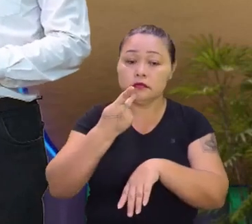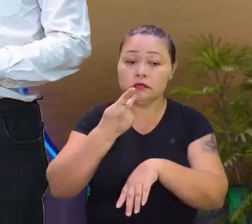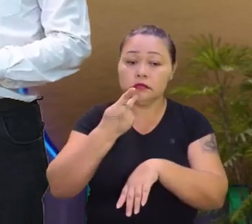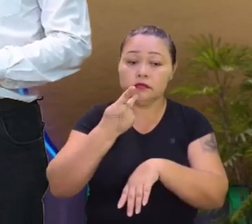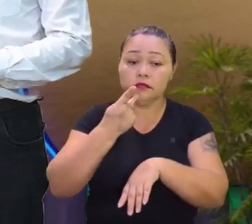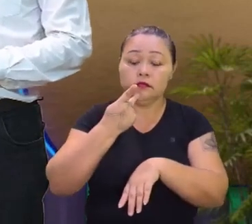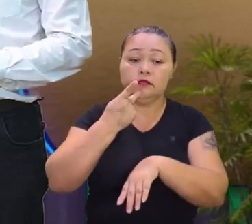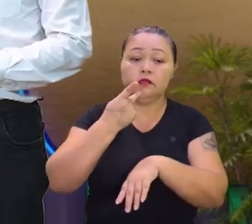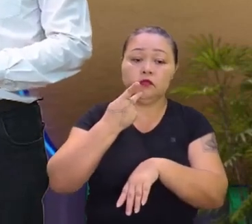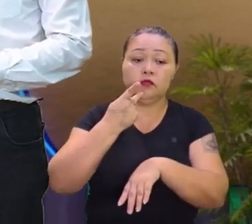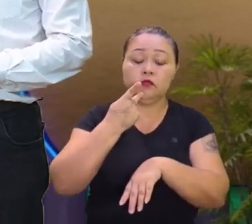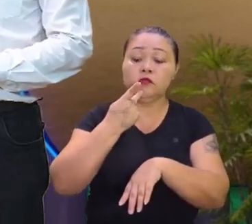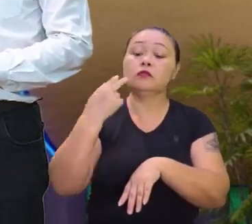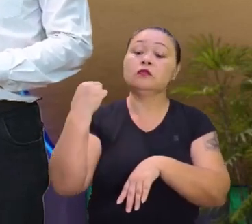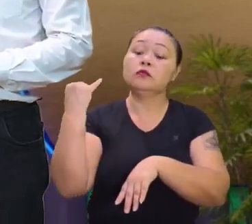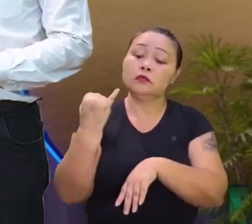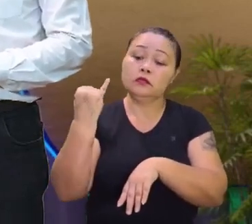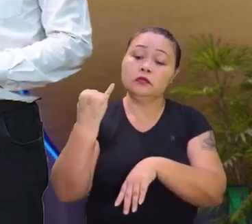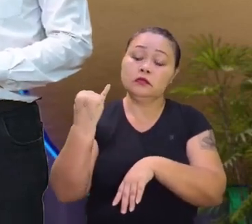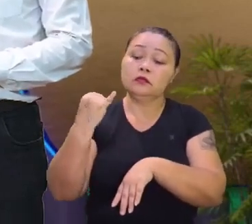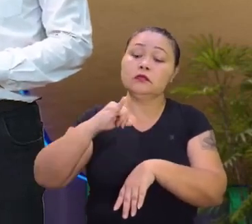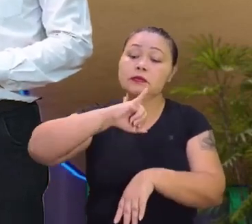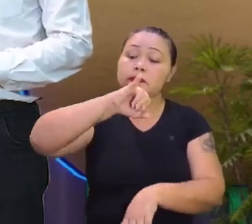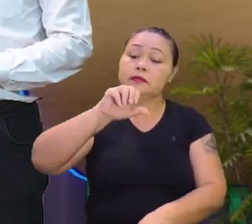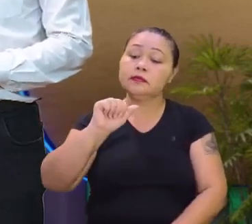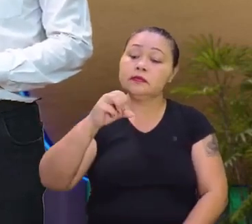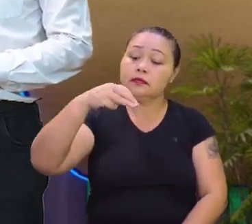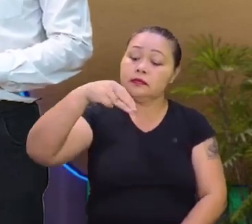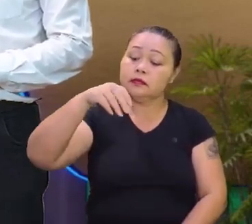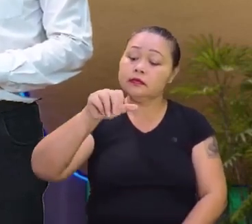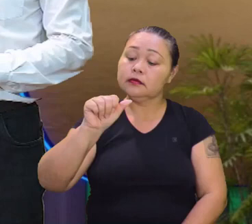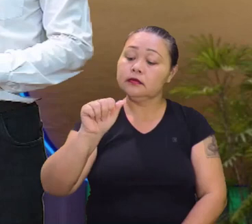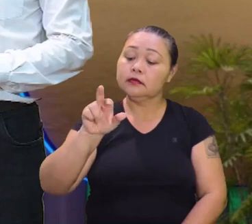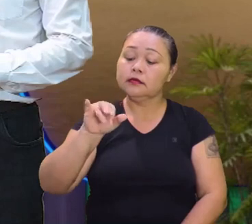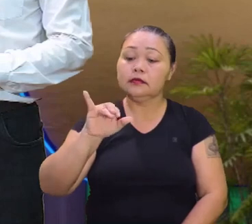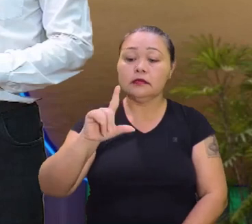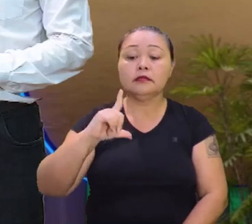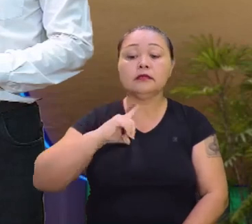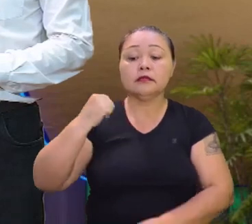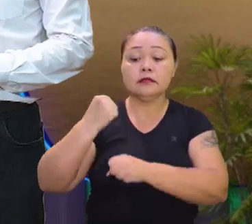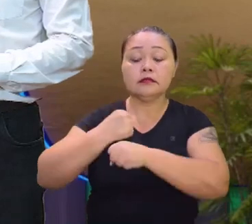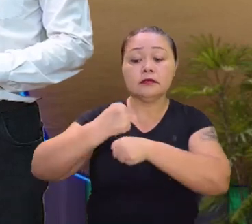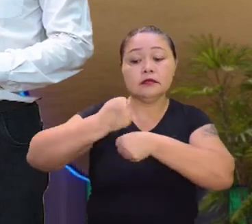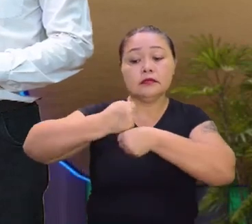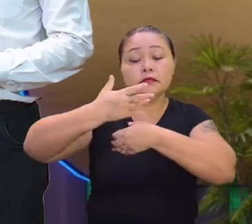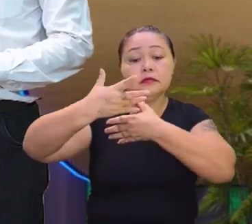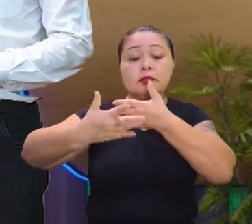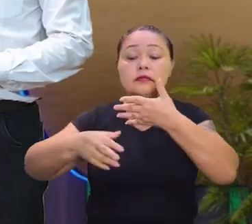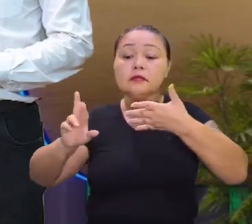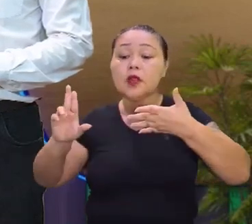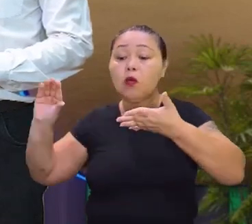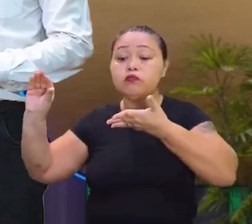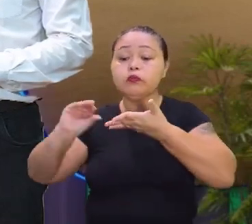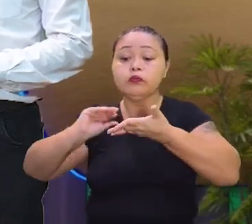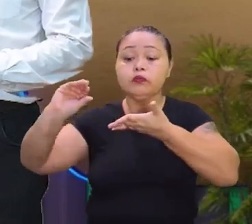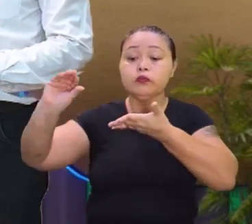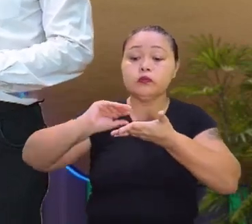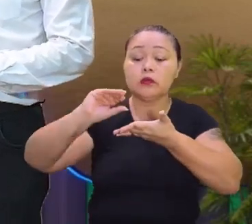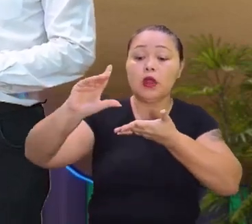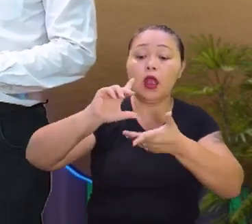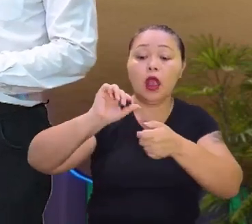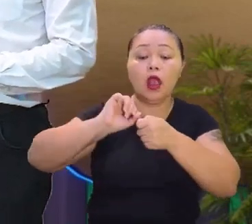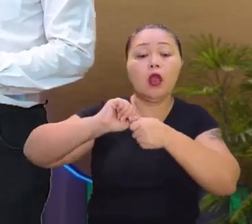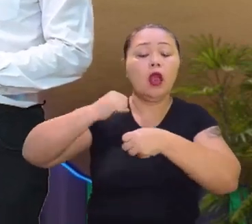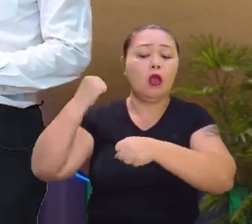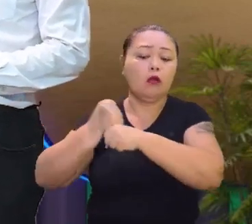essa questão aí da importância do Rio Jamari, porque com a construção da usina, vários recursos vieram para Porto Velho